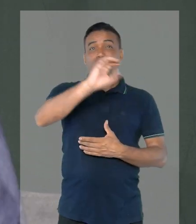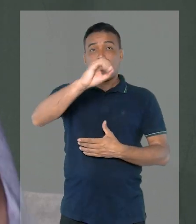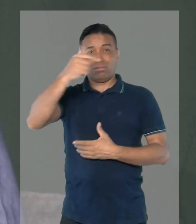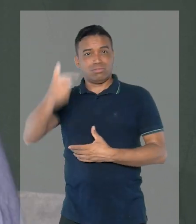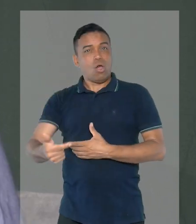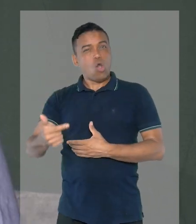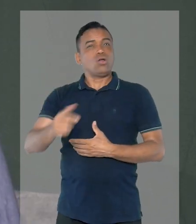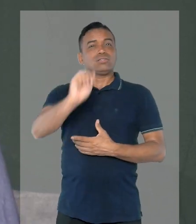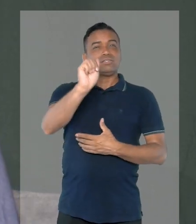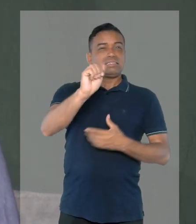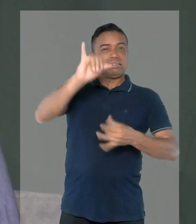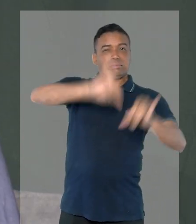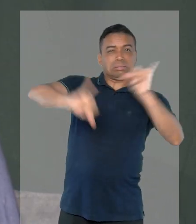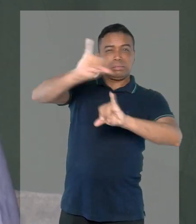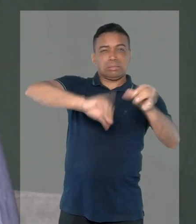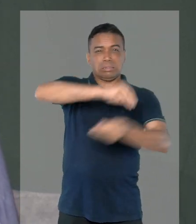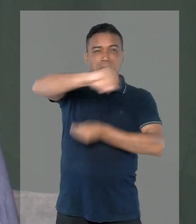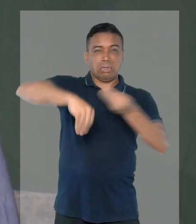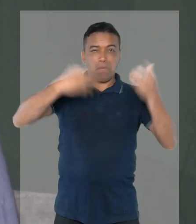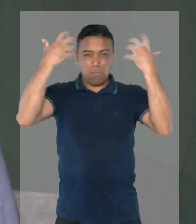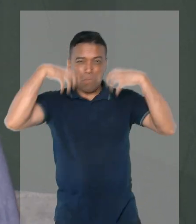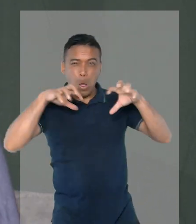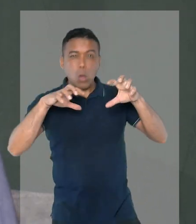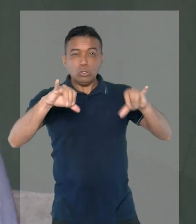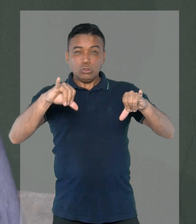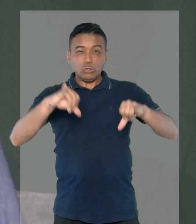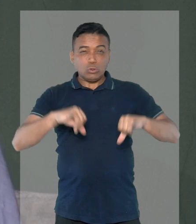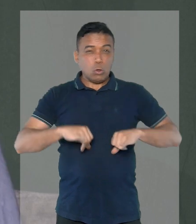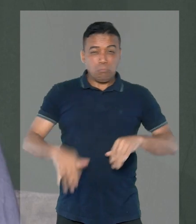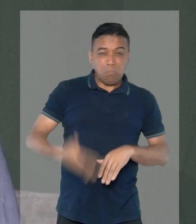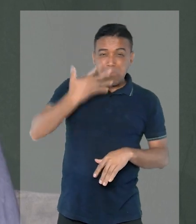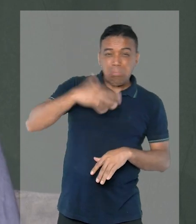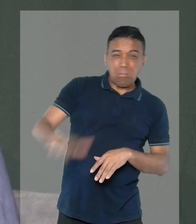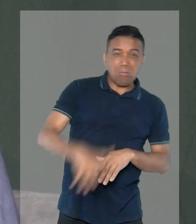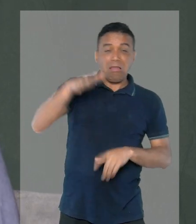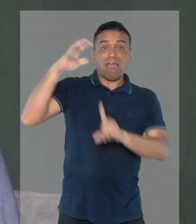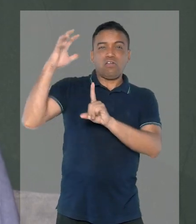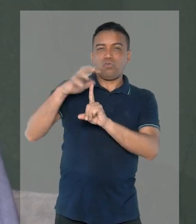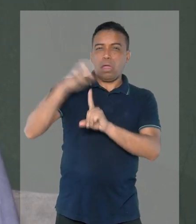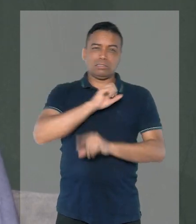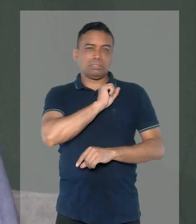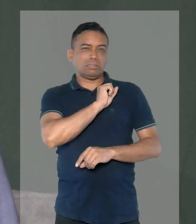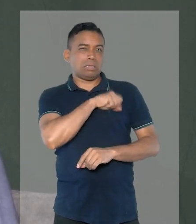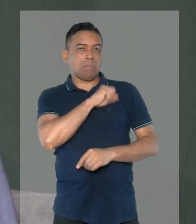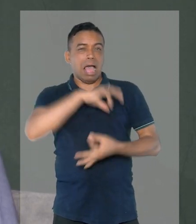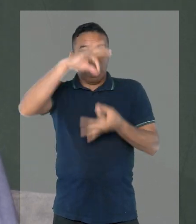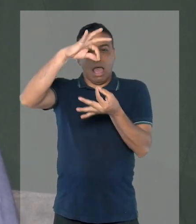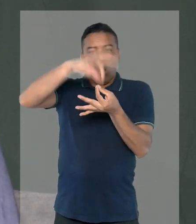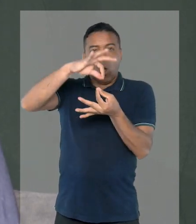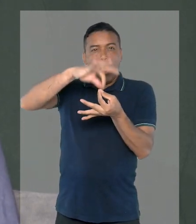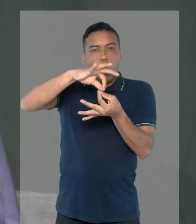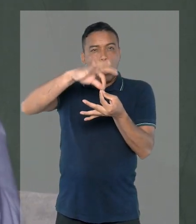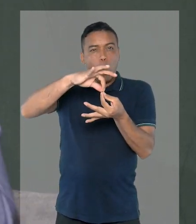amoníaco, monstro de escuridão e rutilância, sofro desde a epigênesis da infância a influência má dos signos do